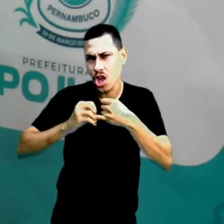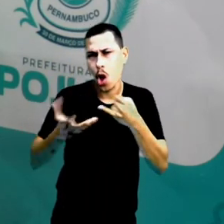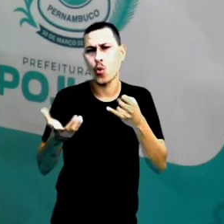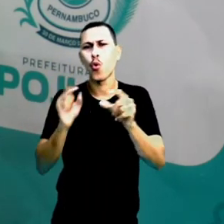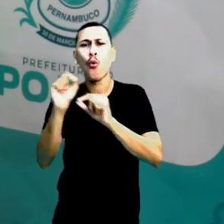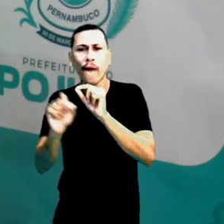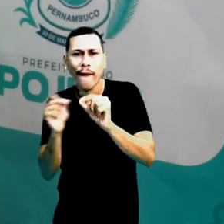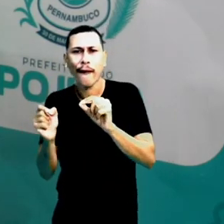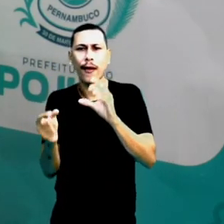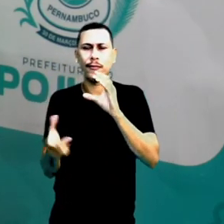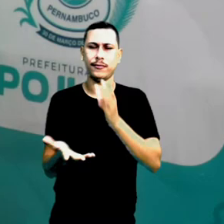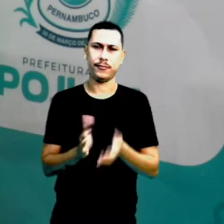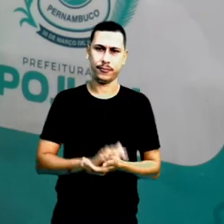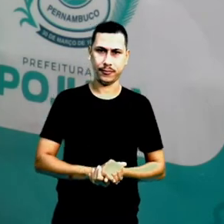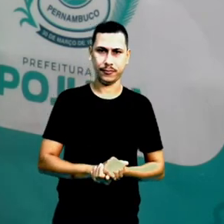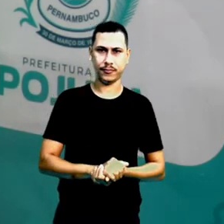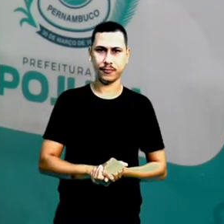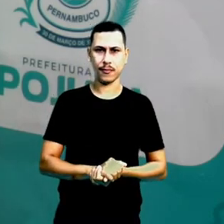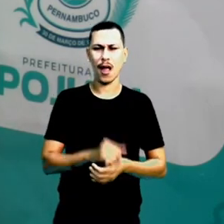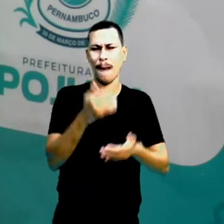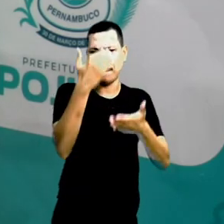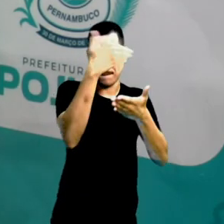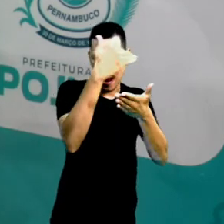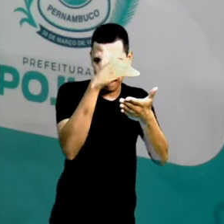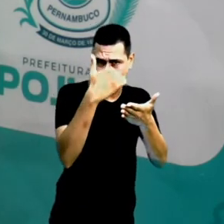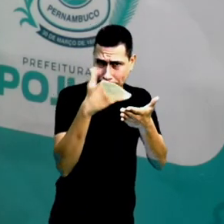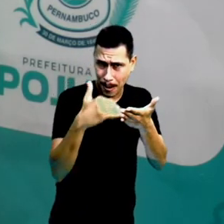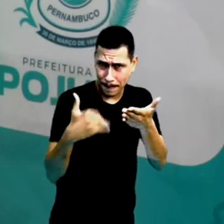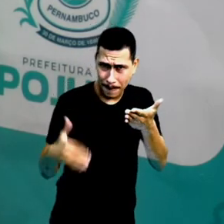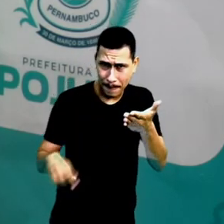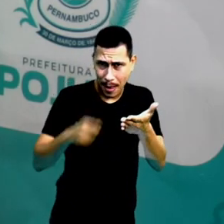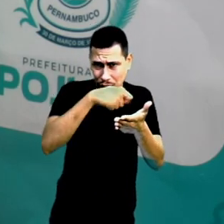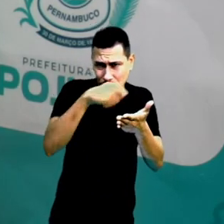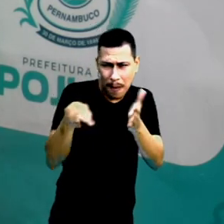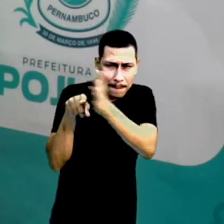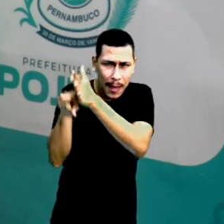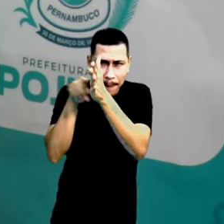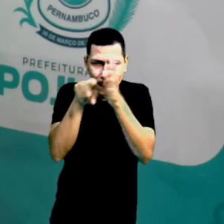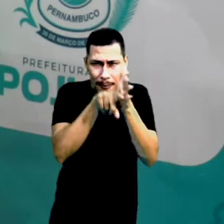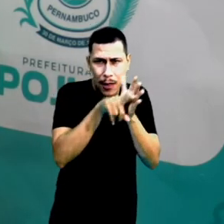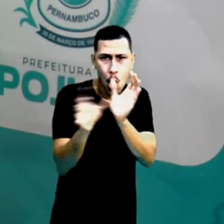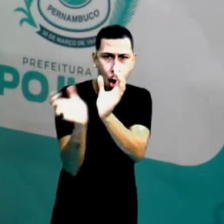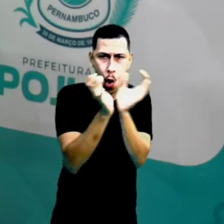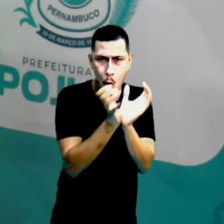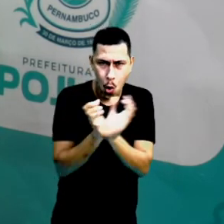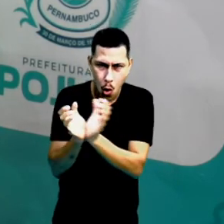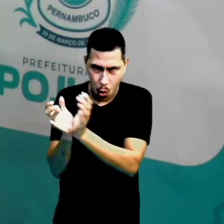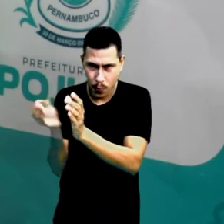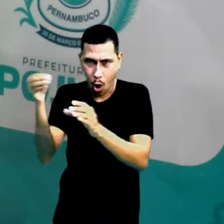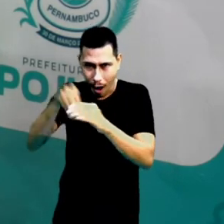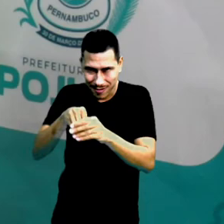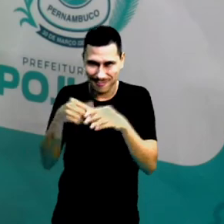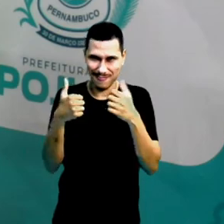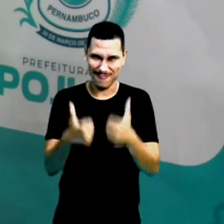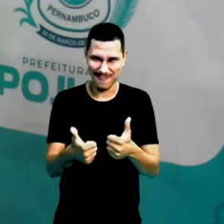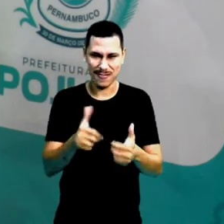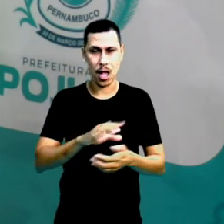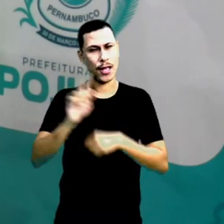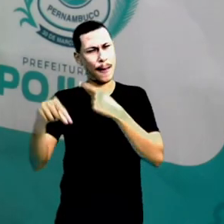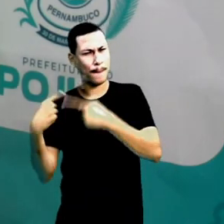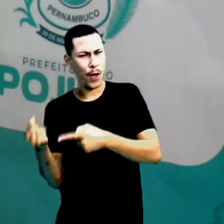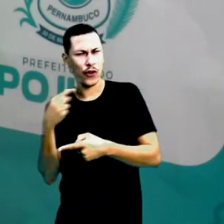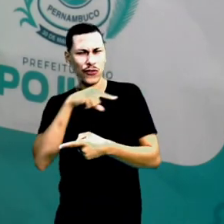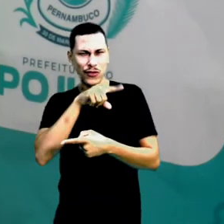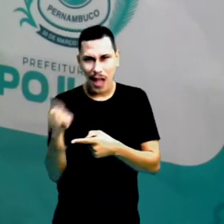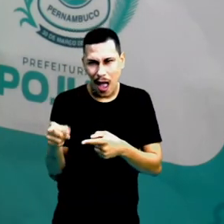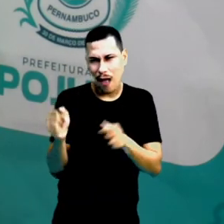ele se encaixa onde? Então faça uma lista do que você comeu e pesquisa de que grupo ele faz parte, tá certo? E depois você